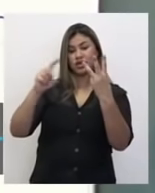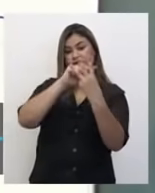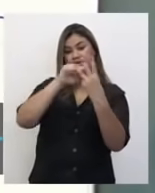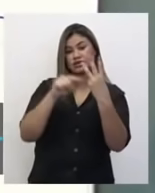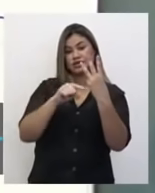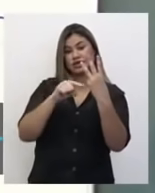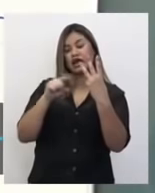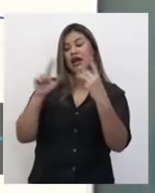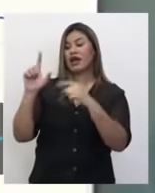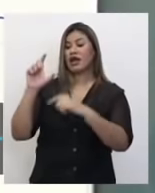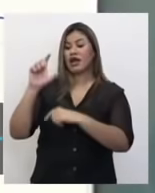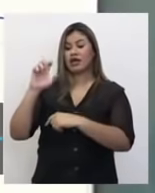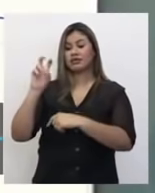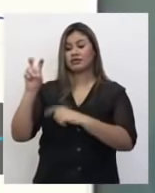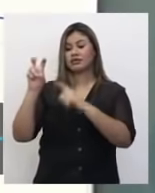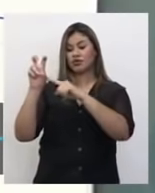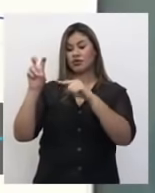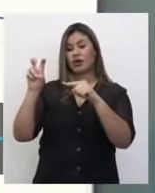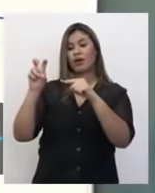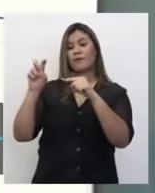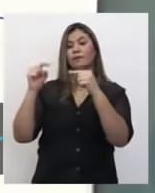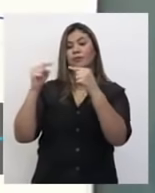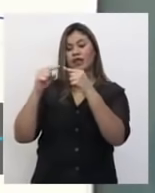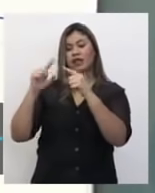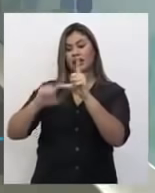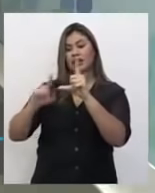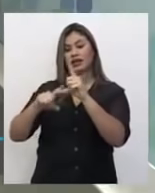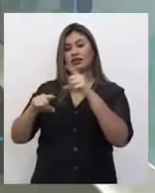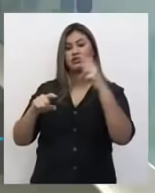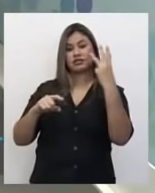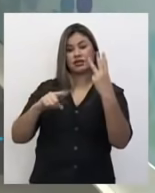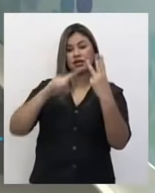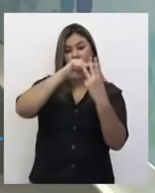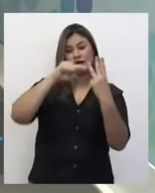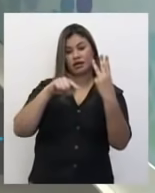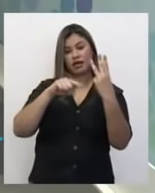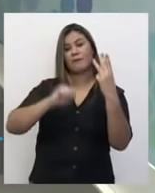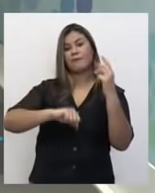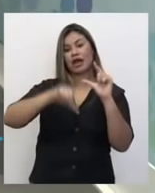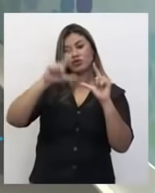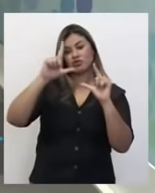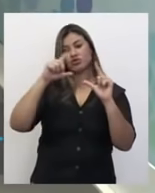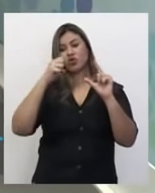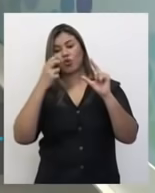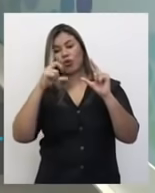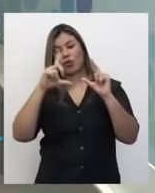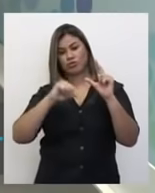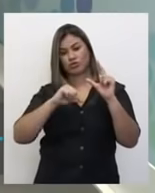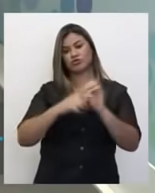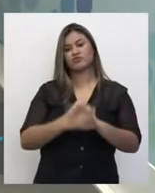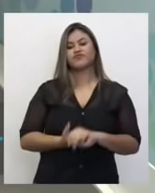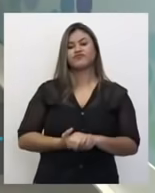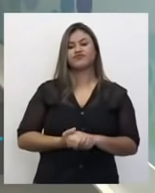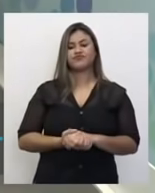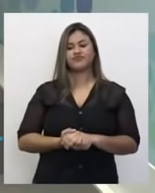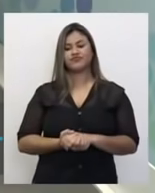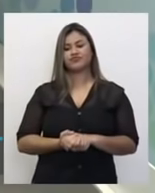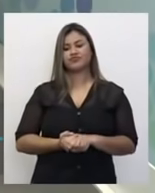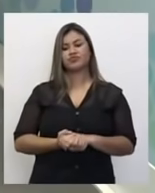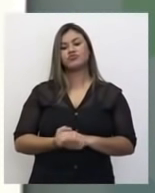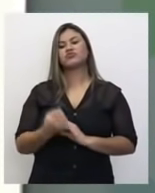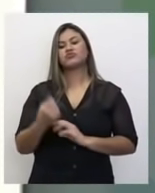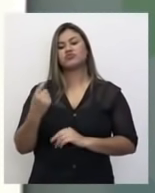minúscula. E aqui é aquele padrão que tem aí no PPT. Então o F é vou usar então 1 2